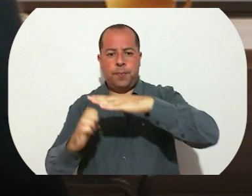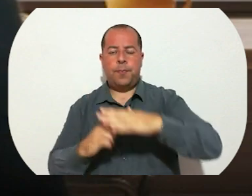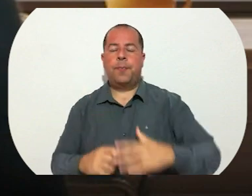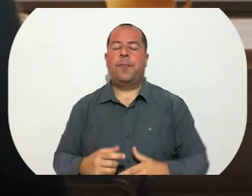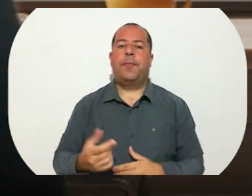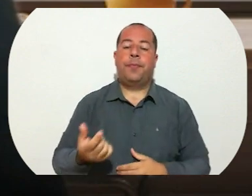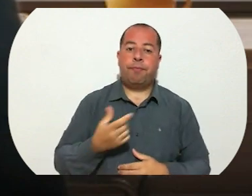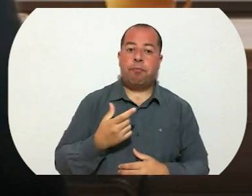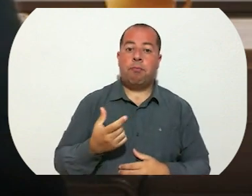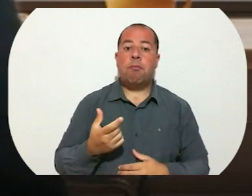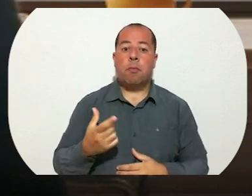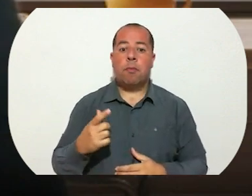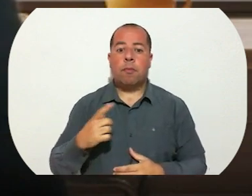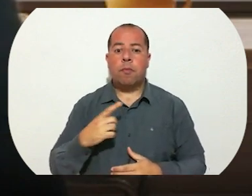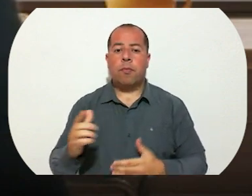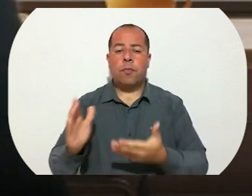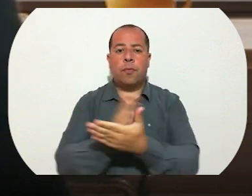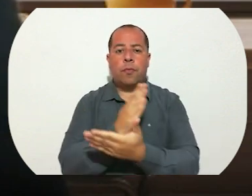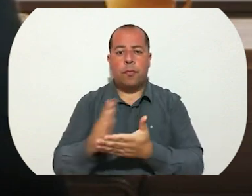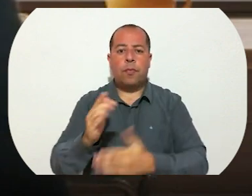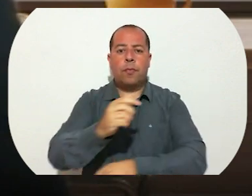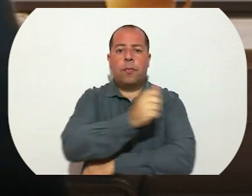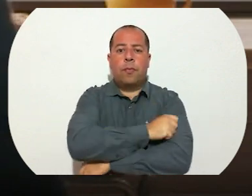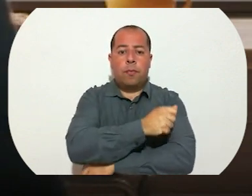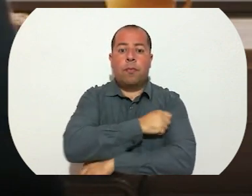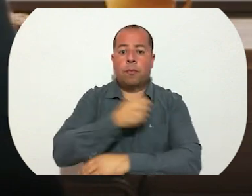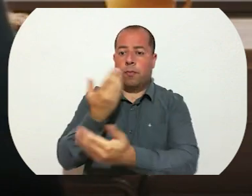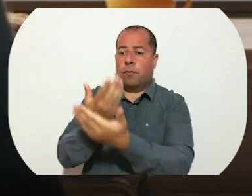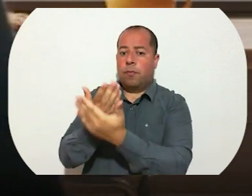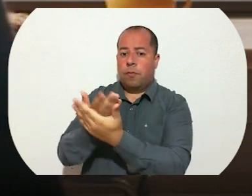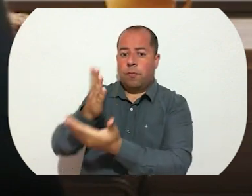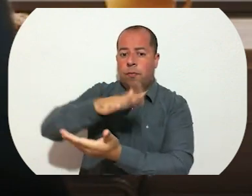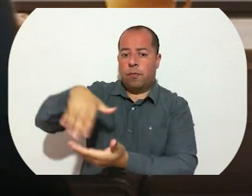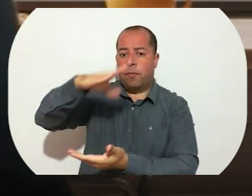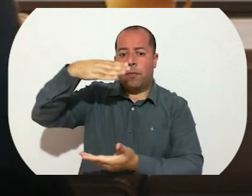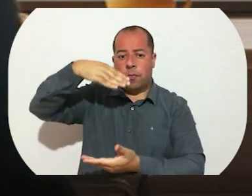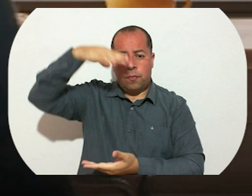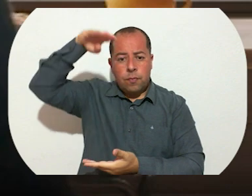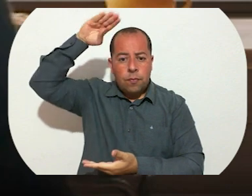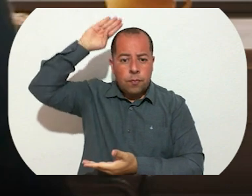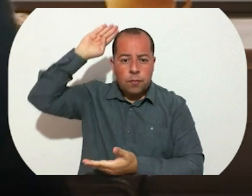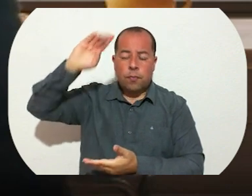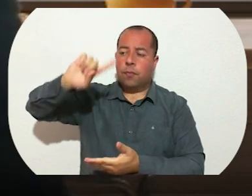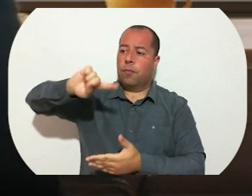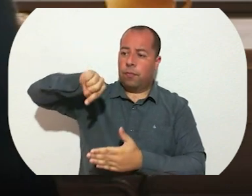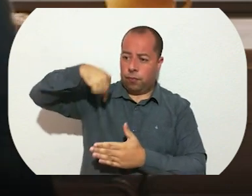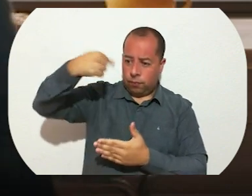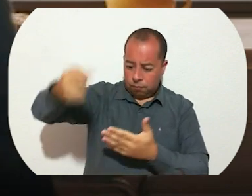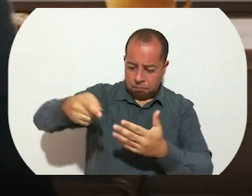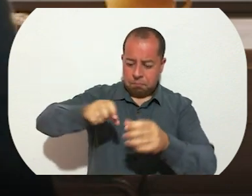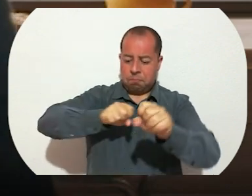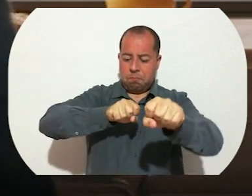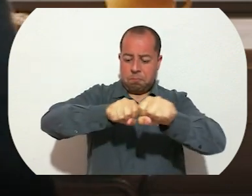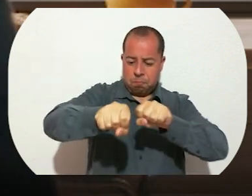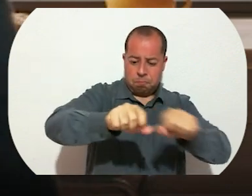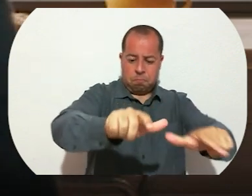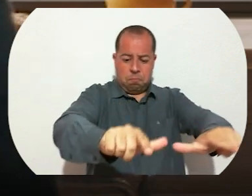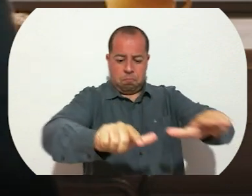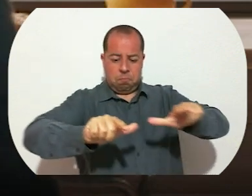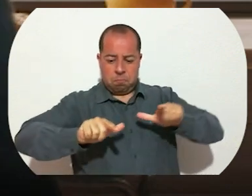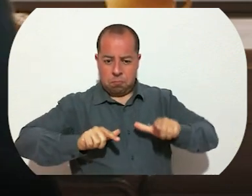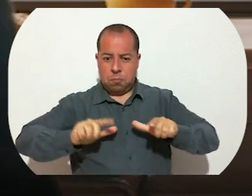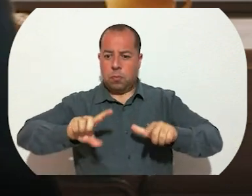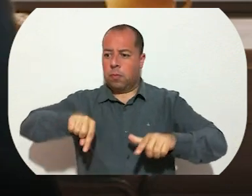empresários. Há também os alunos que seguiram a carreira acadêmica, ou seja, que após a conclusão do